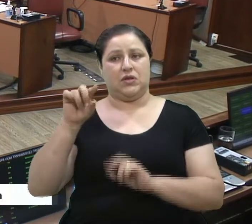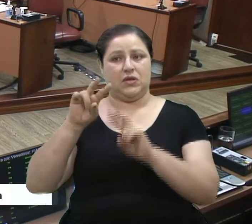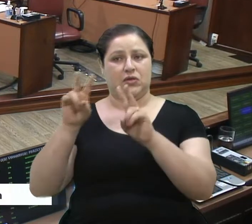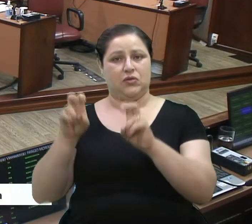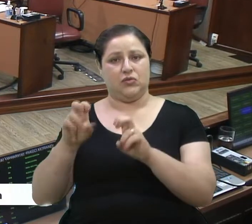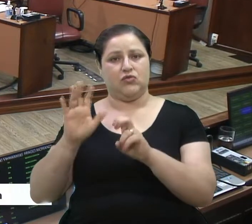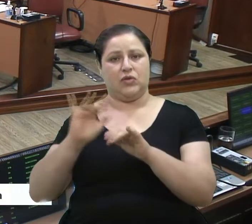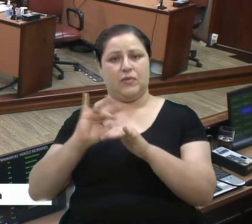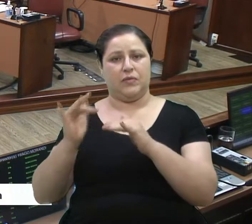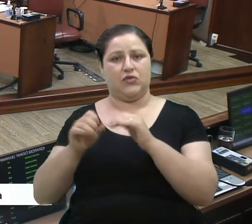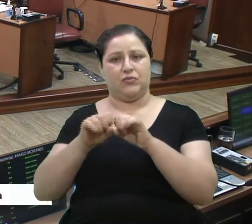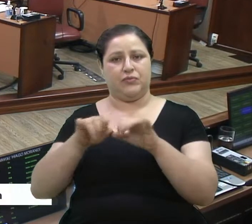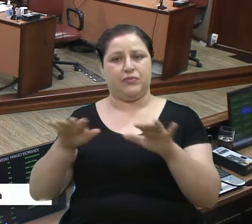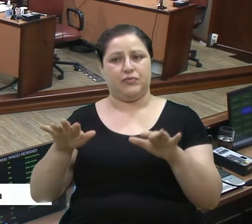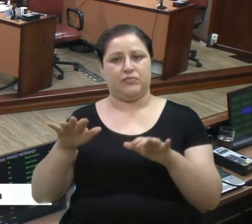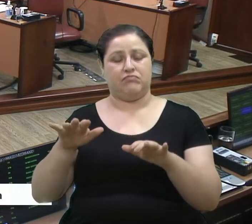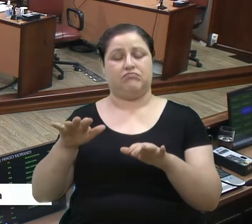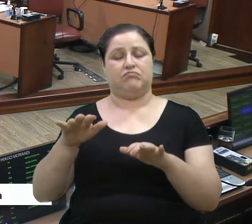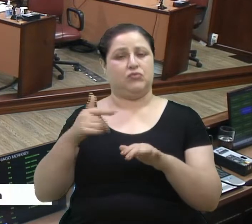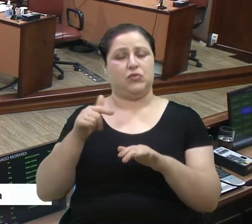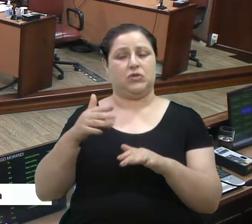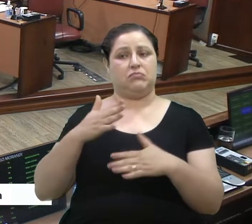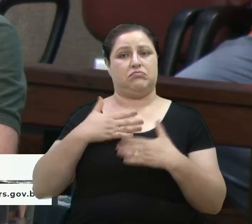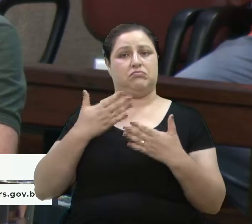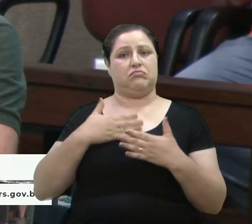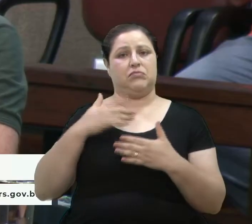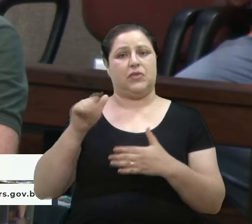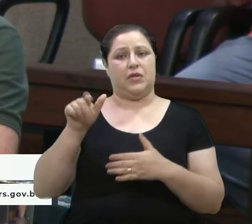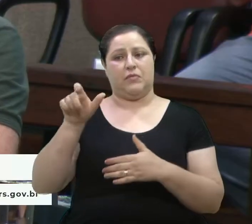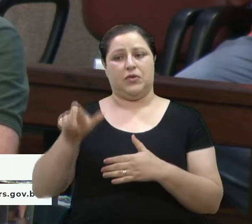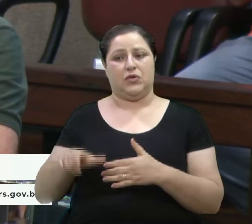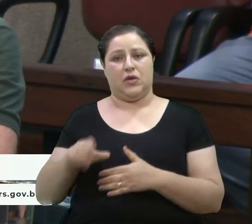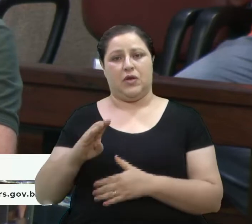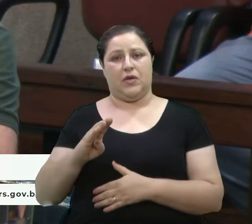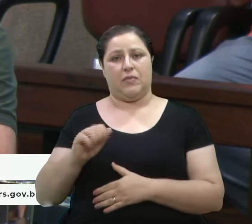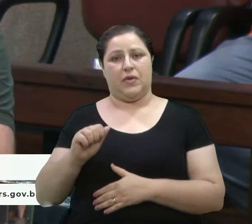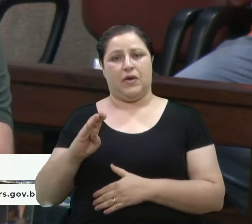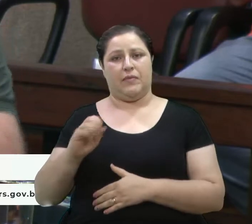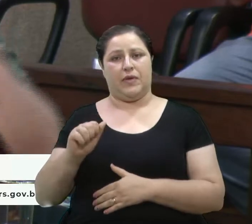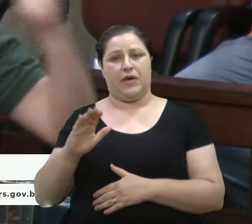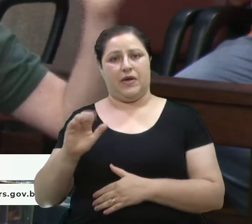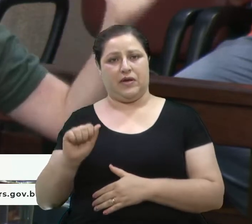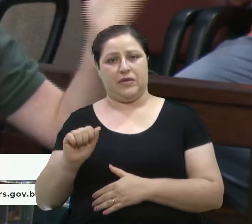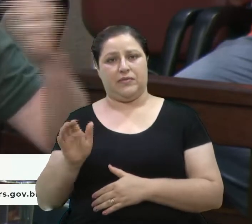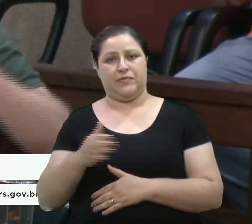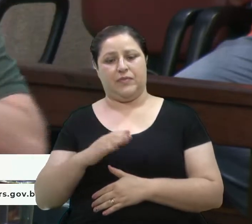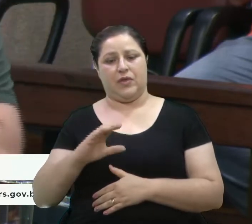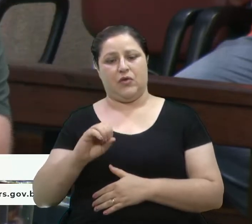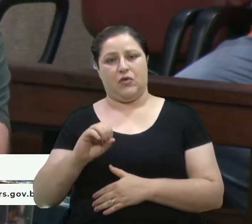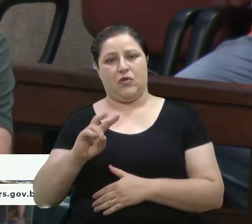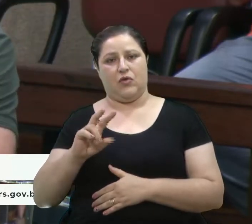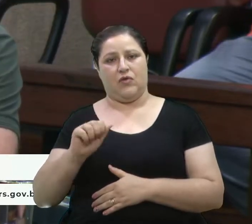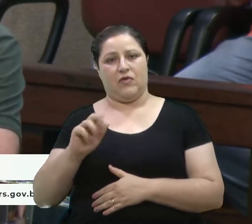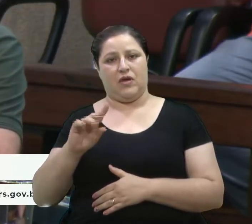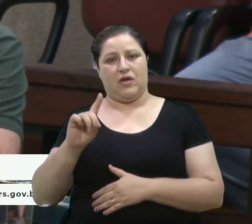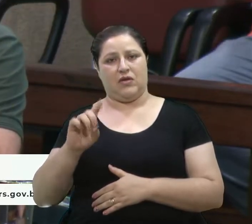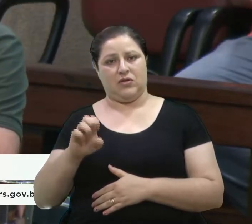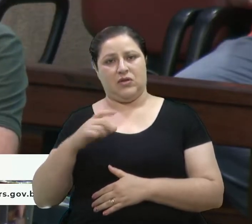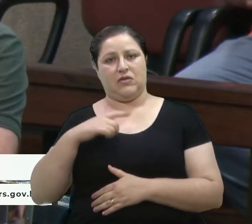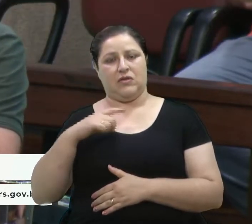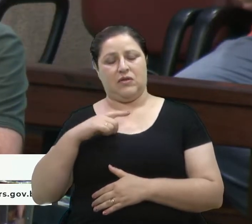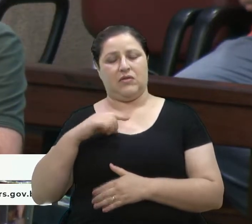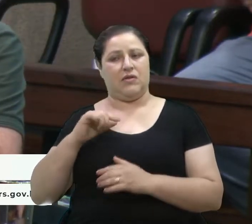de ver aqui um ato de um babaca, né? Um covarde, porque normalmente são assim que eles agem, né? Nas sombras, né? Apoiados com